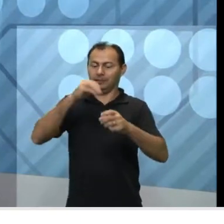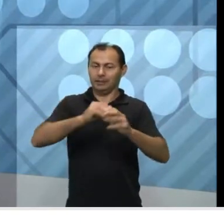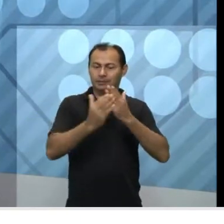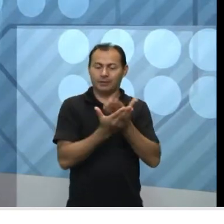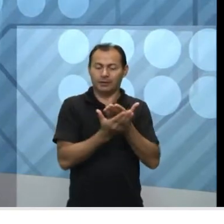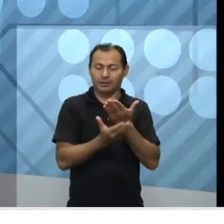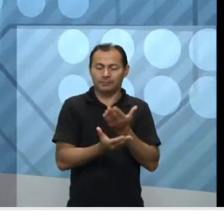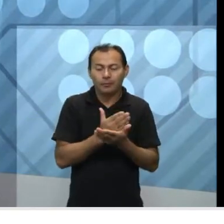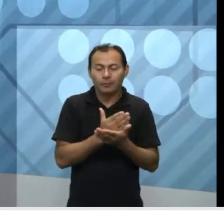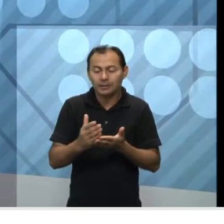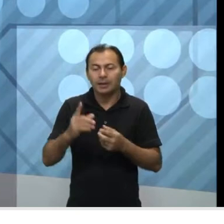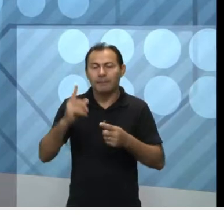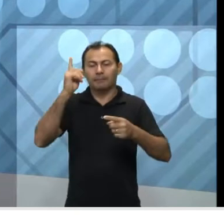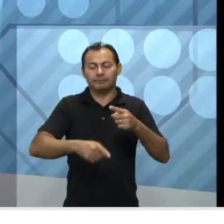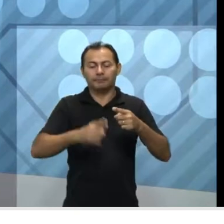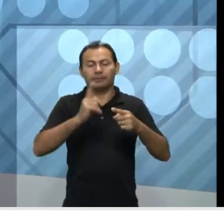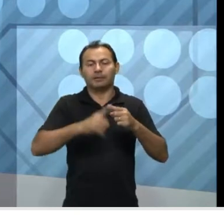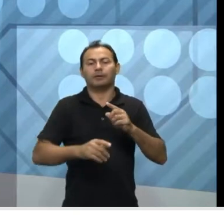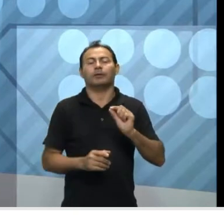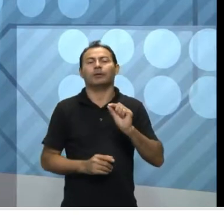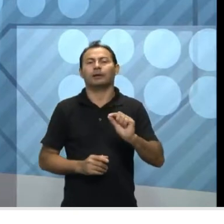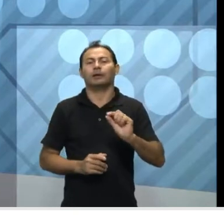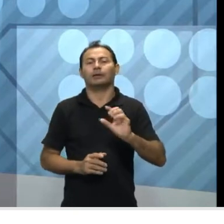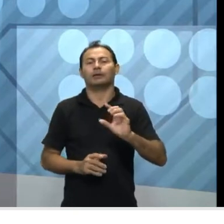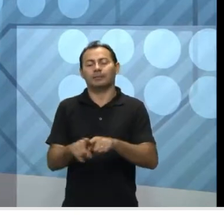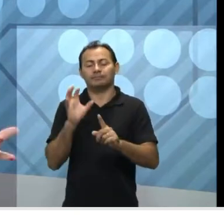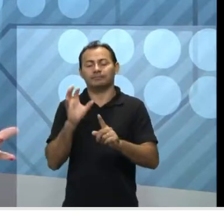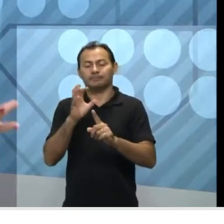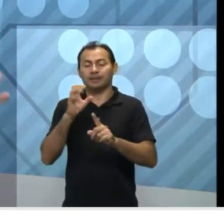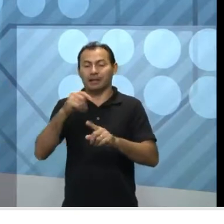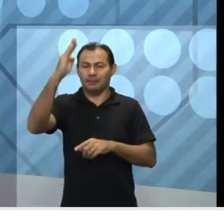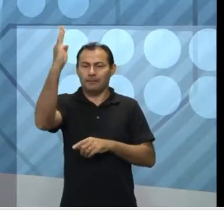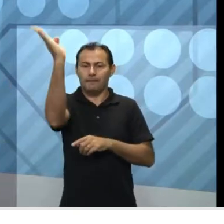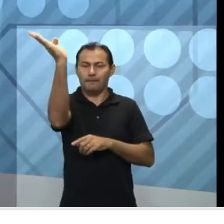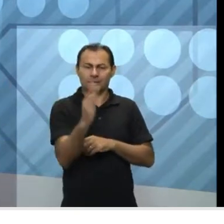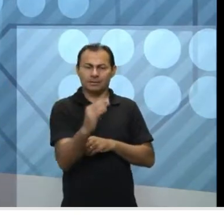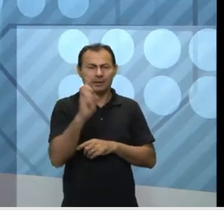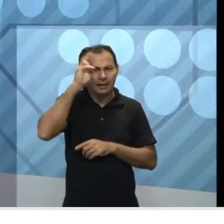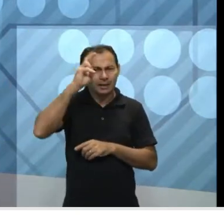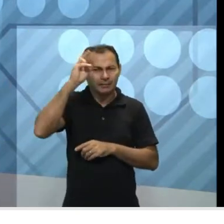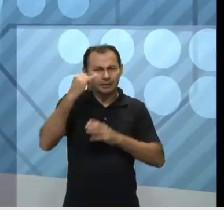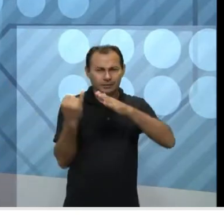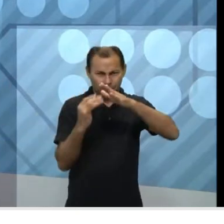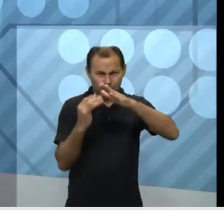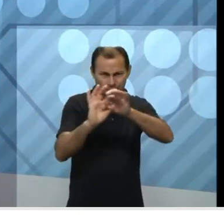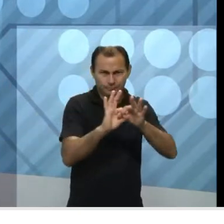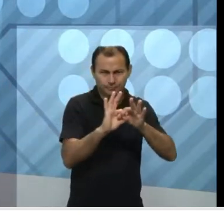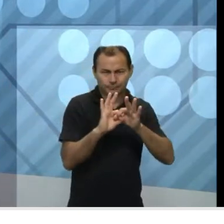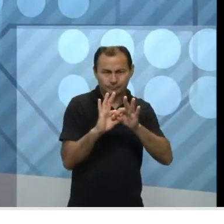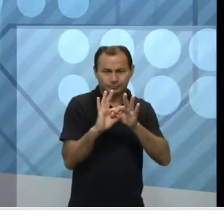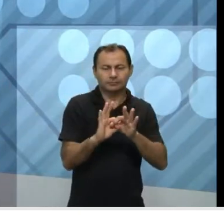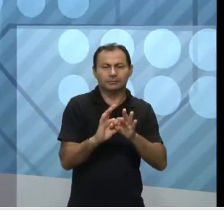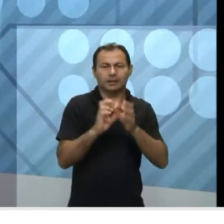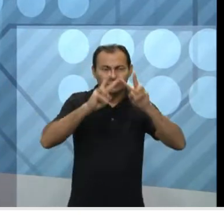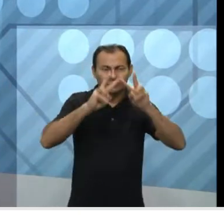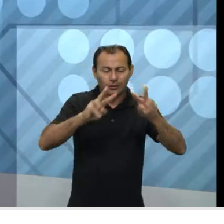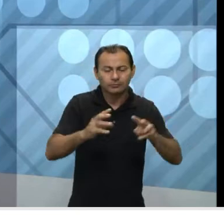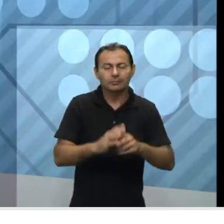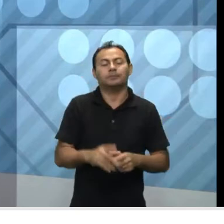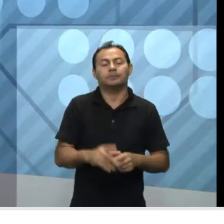vai também afetar o Brasil. Então, lembra o Instituto, que ele era visual? Proíbe-se, então, a língua de sinais